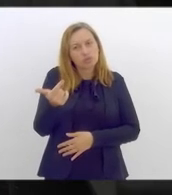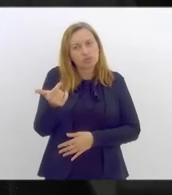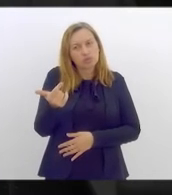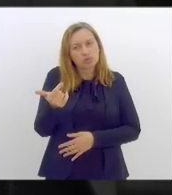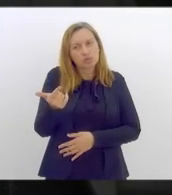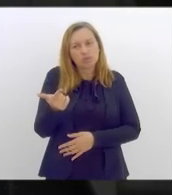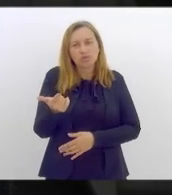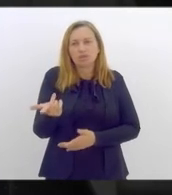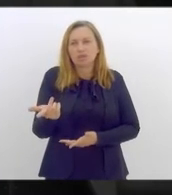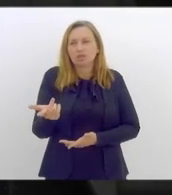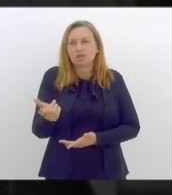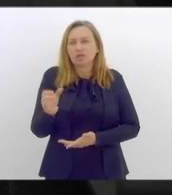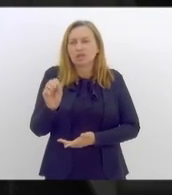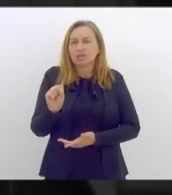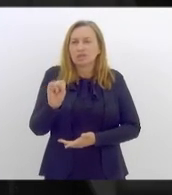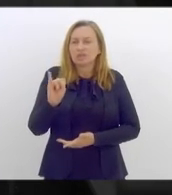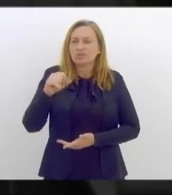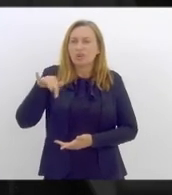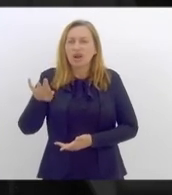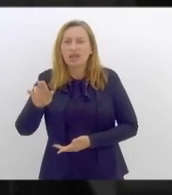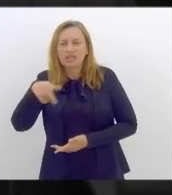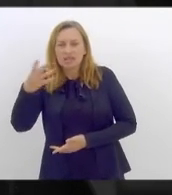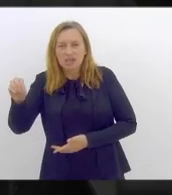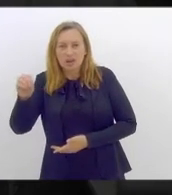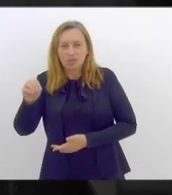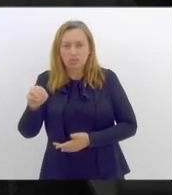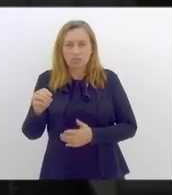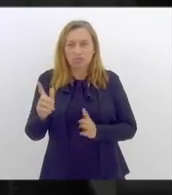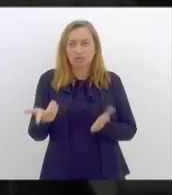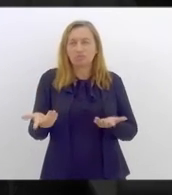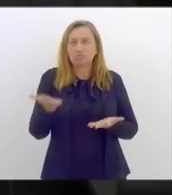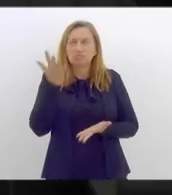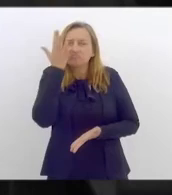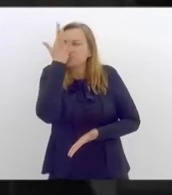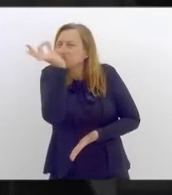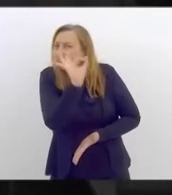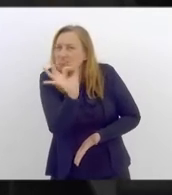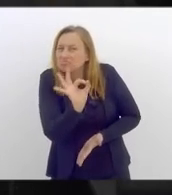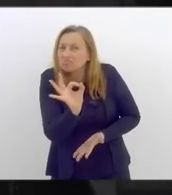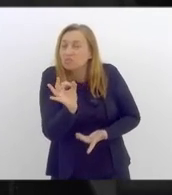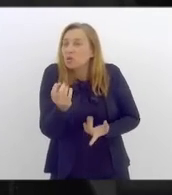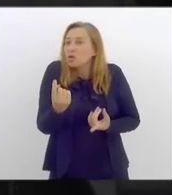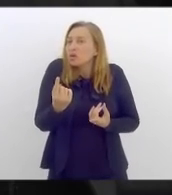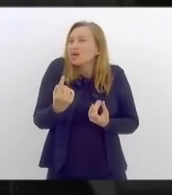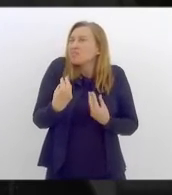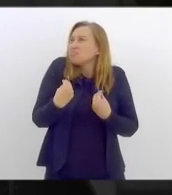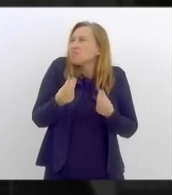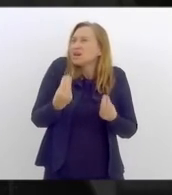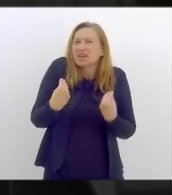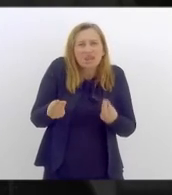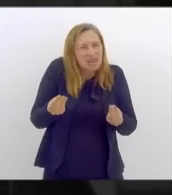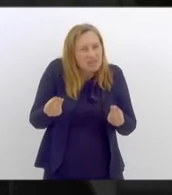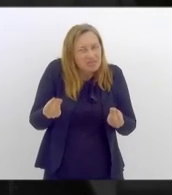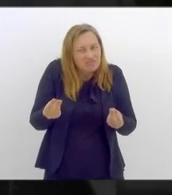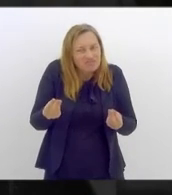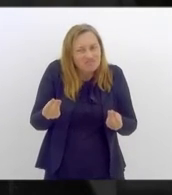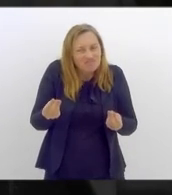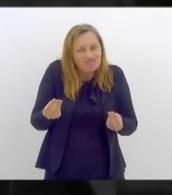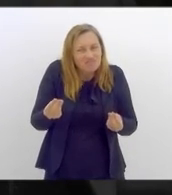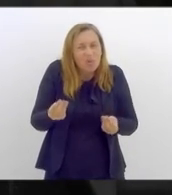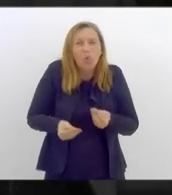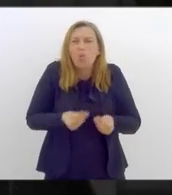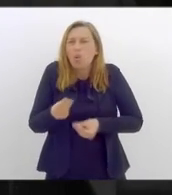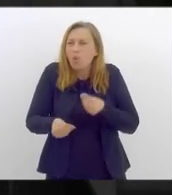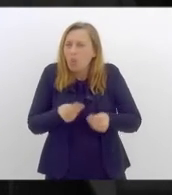sim perfeitas no tamanho original então eu não entendo eu não entendo Para que serve isso não entendo como